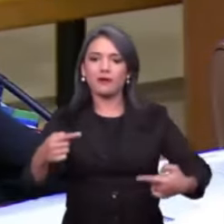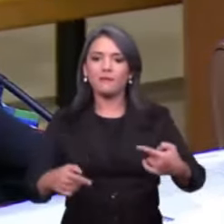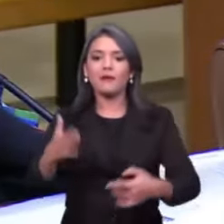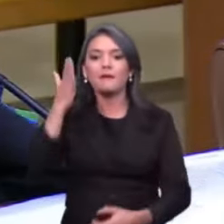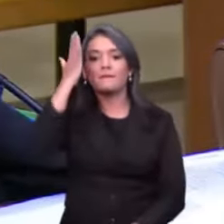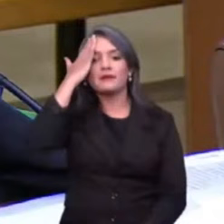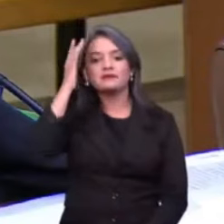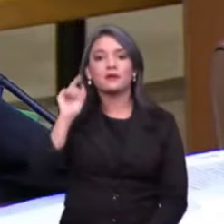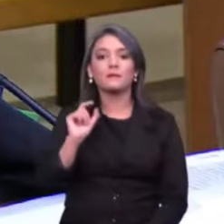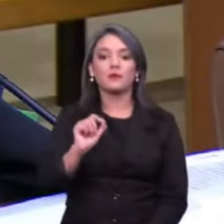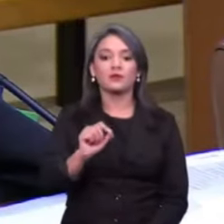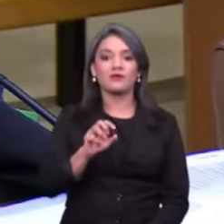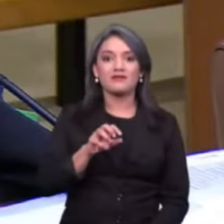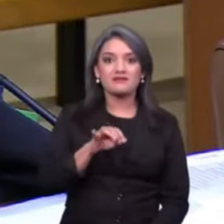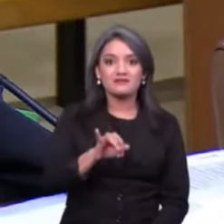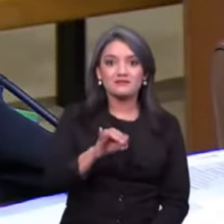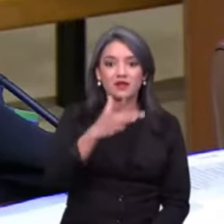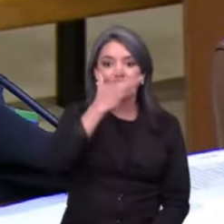se o uso